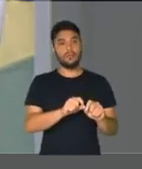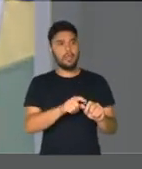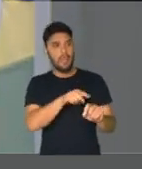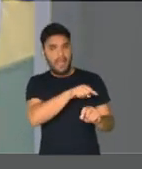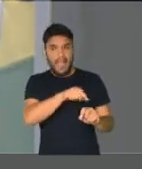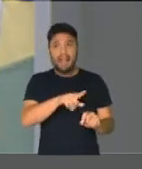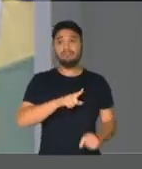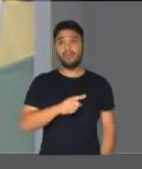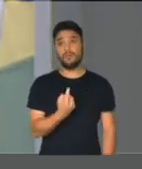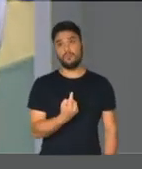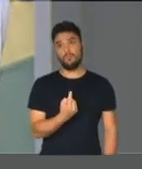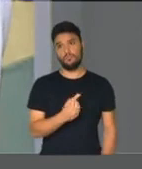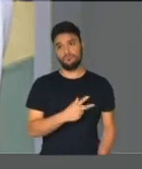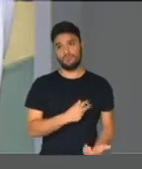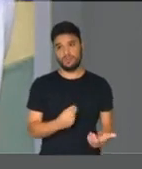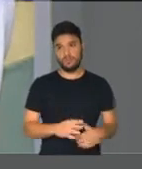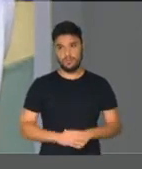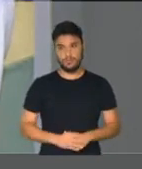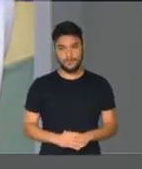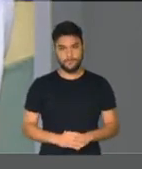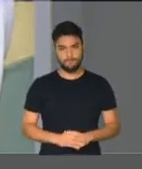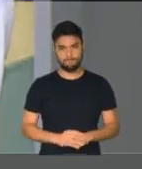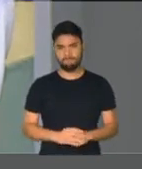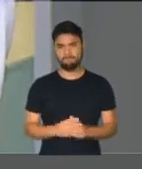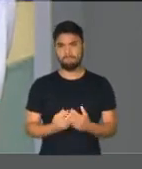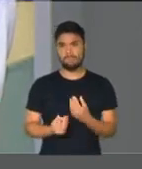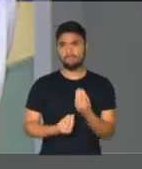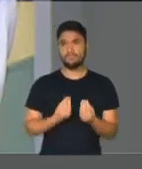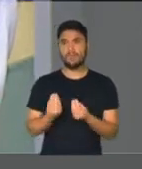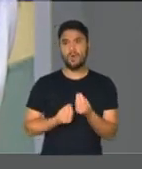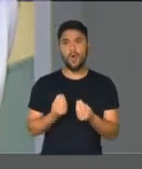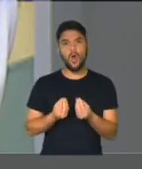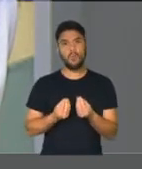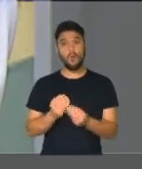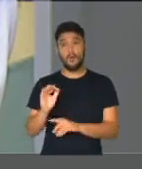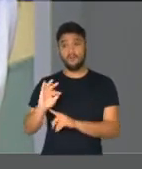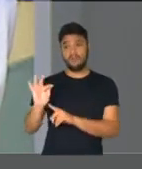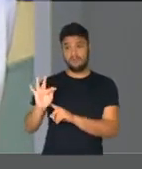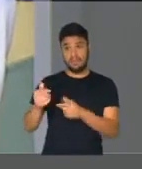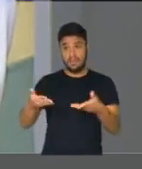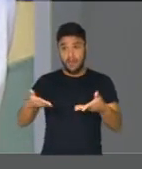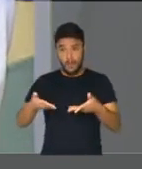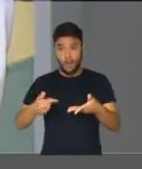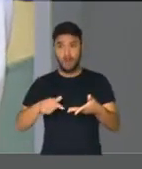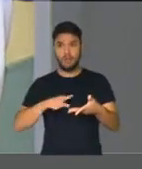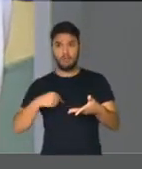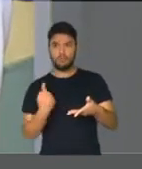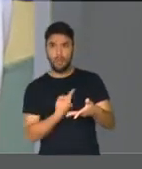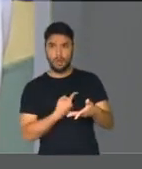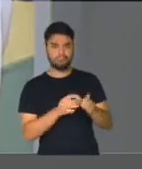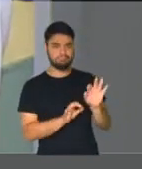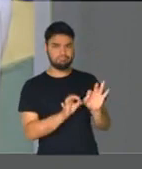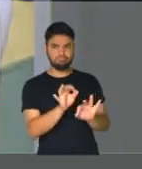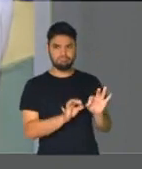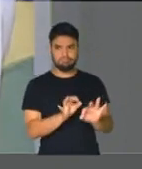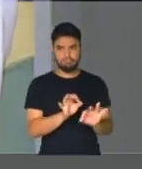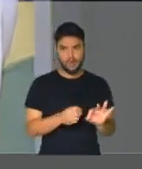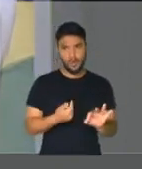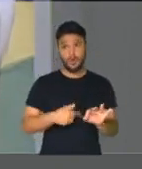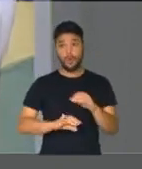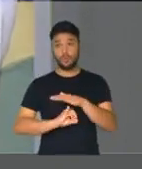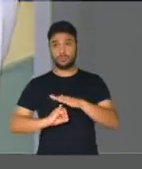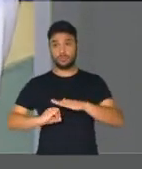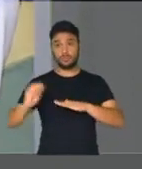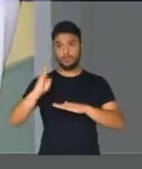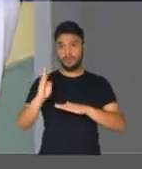filho. Como expõe o memorial de fevereiro deste ano, elaborado pelo Instituto Brasileiro